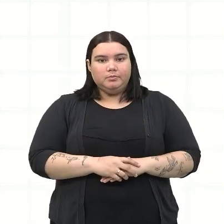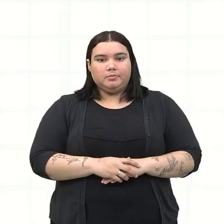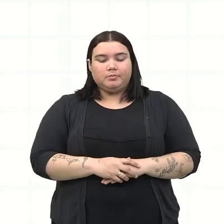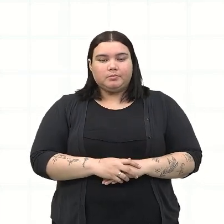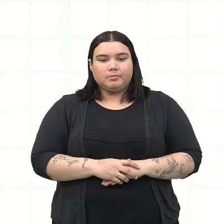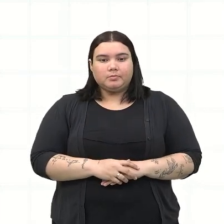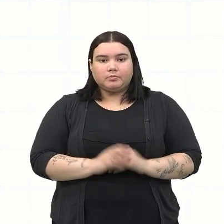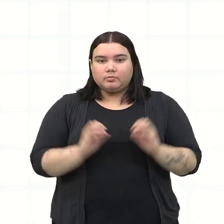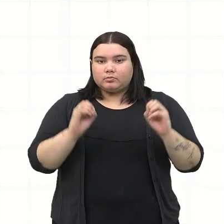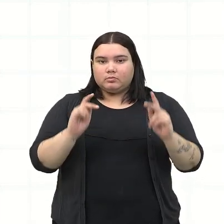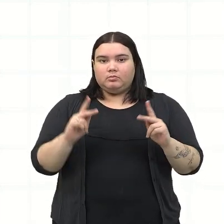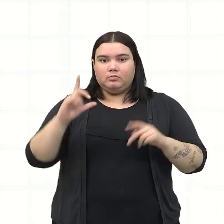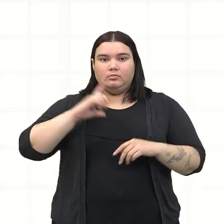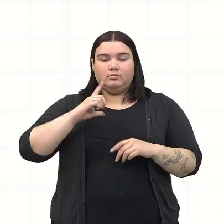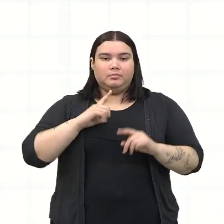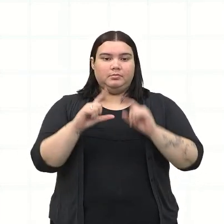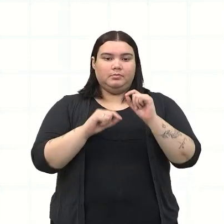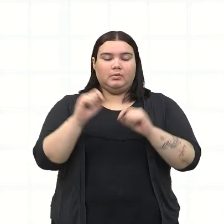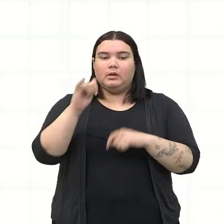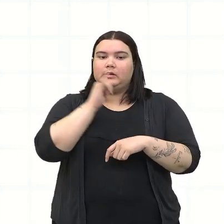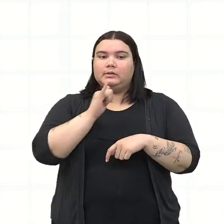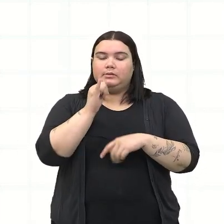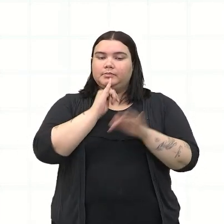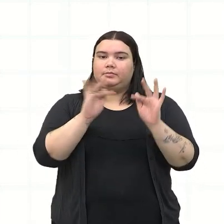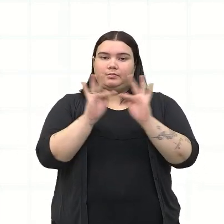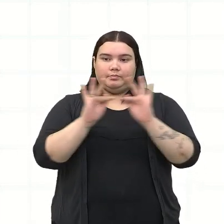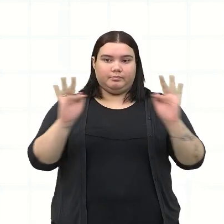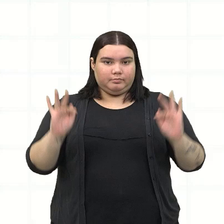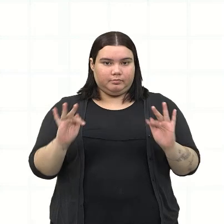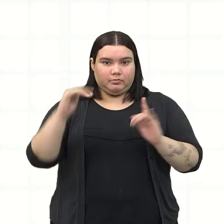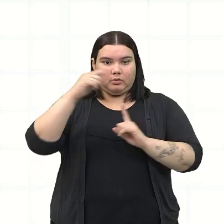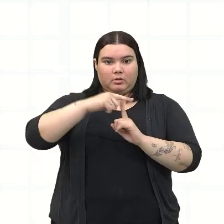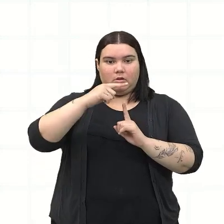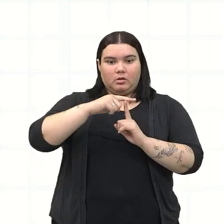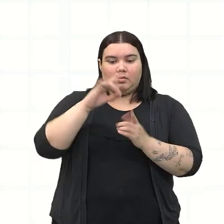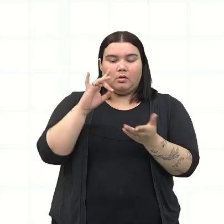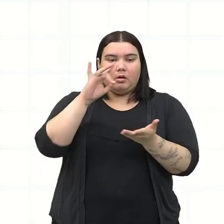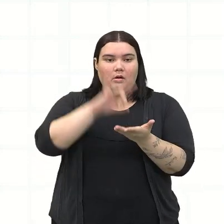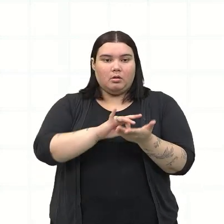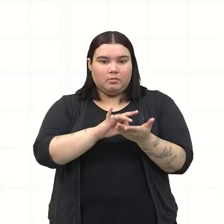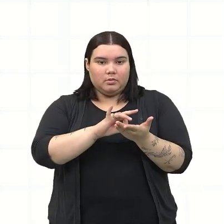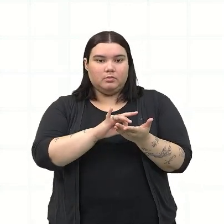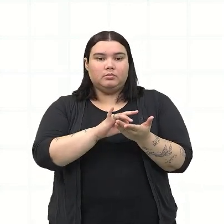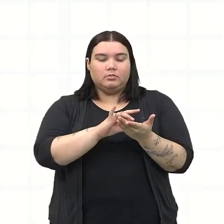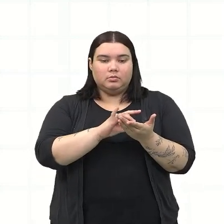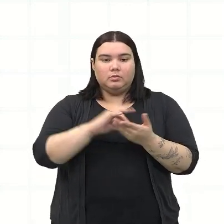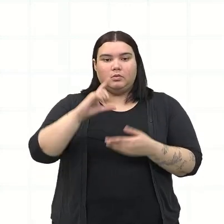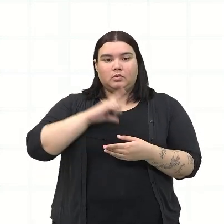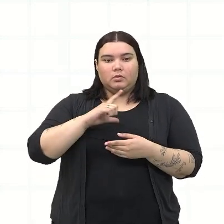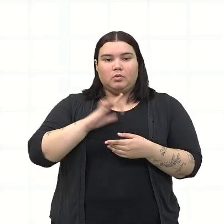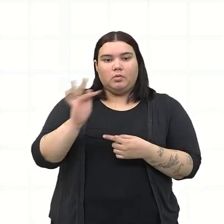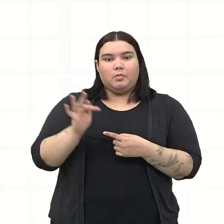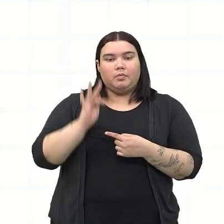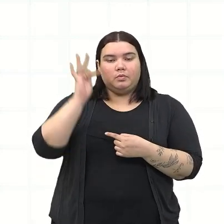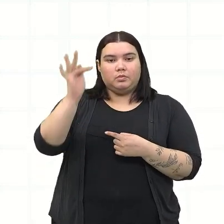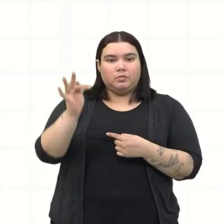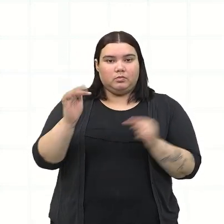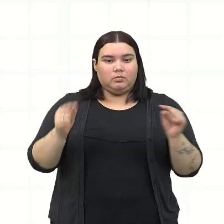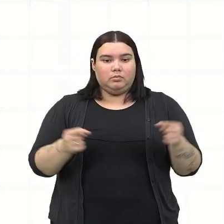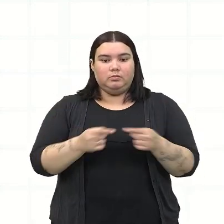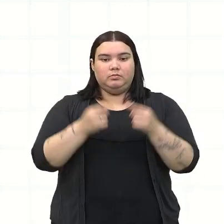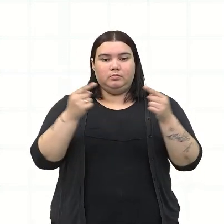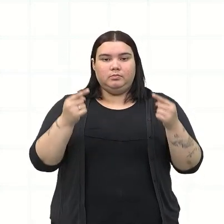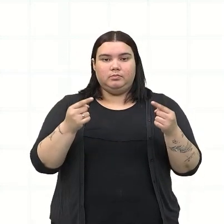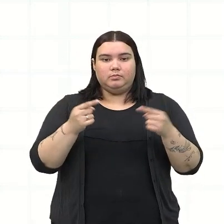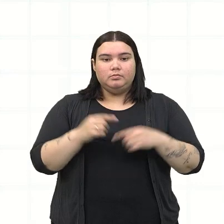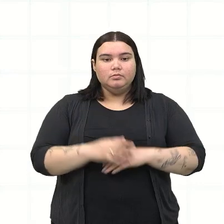ok? Então, aqui nós temos exemplo de frase na forma afirmativa com o futuro, ok? Utilizando